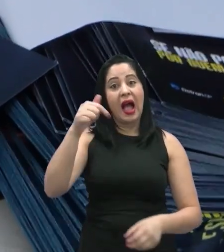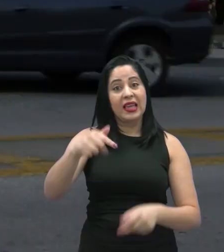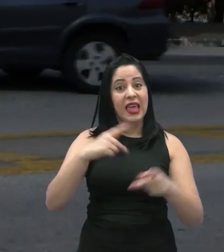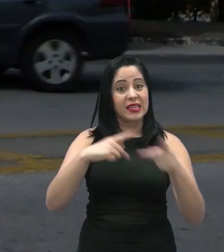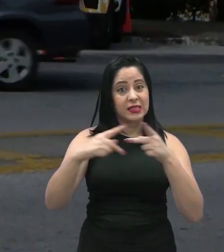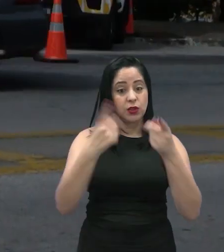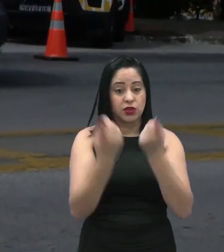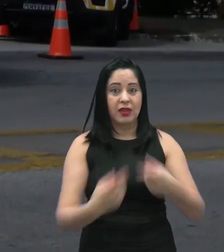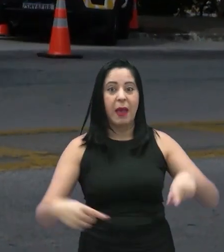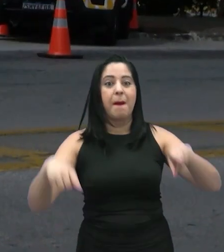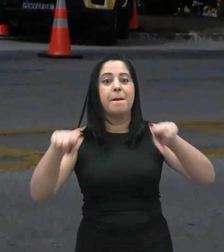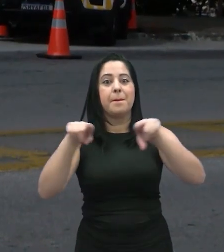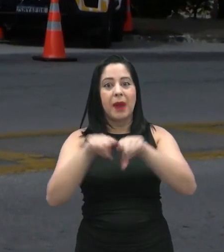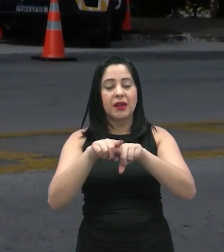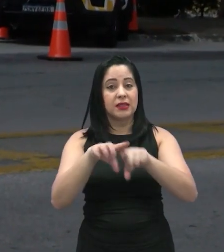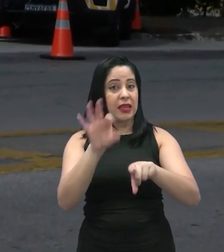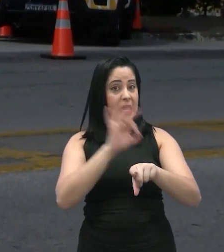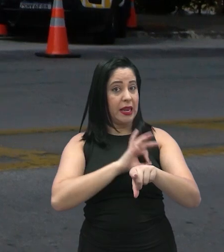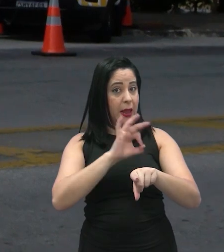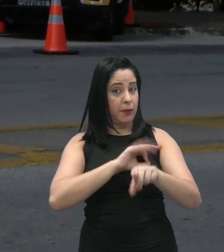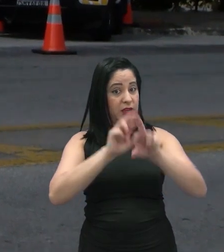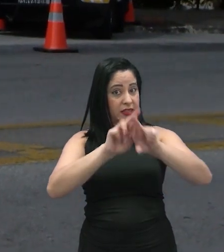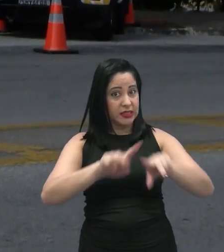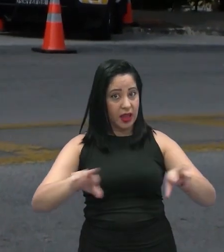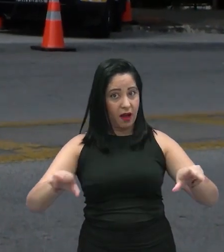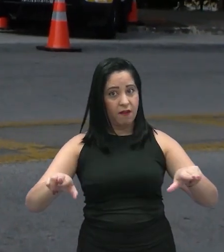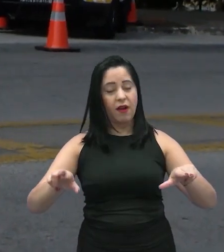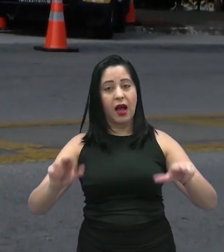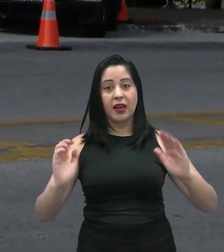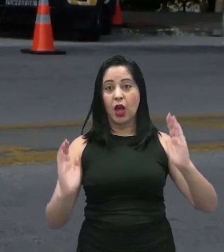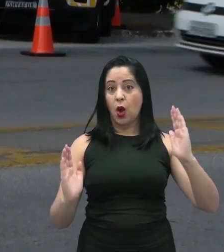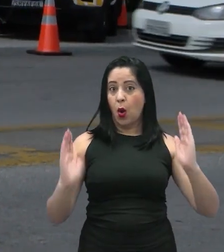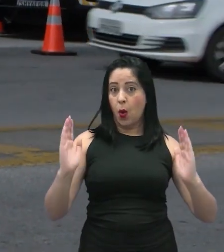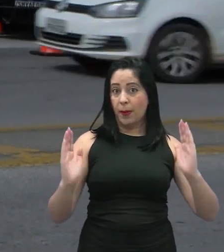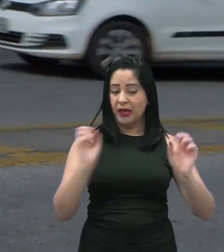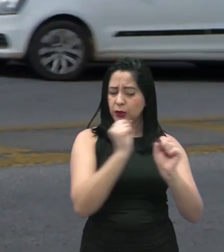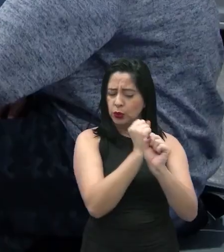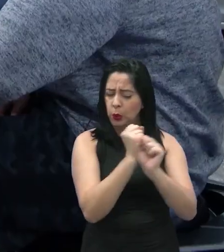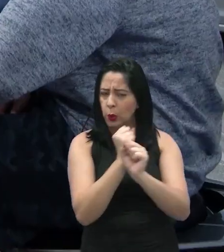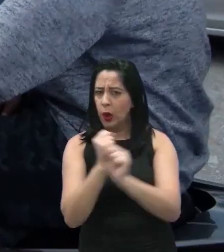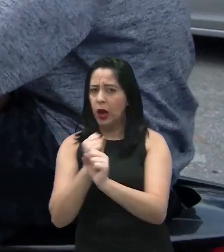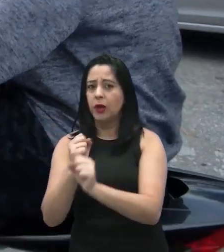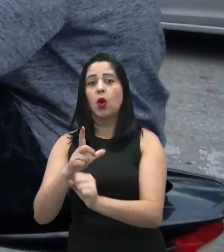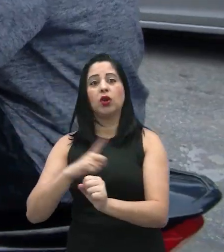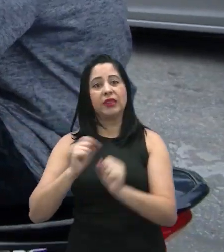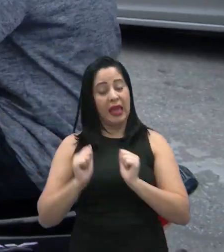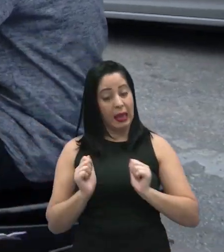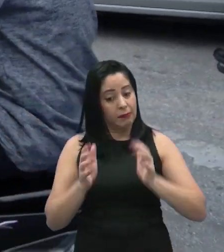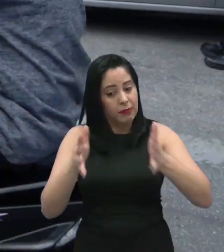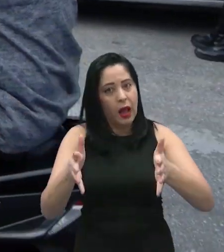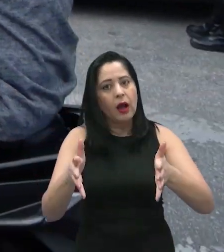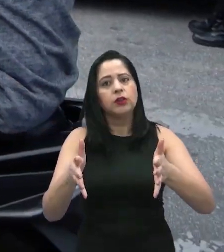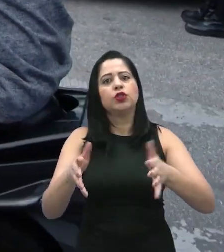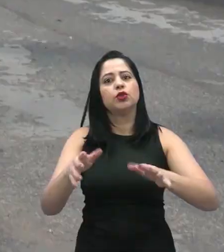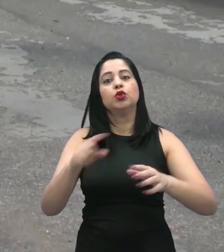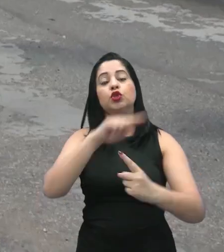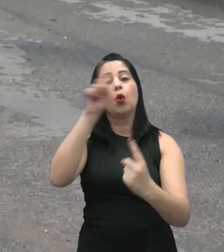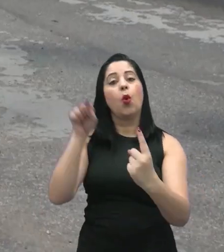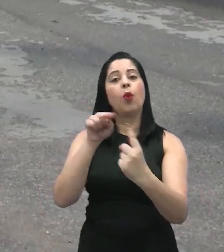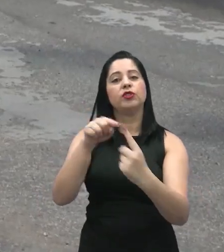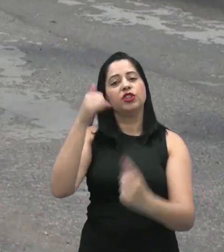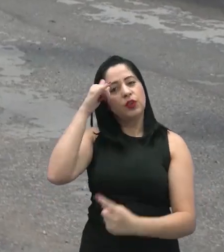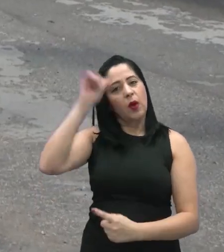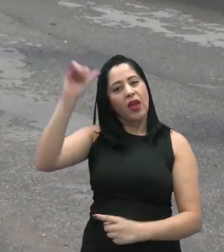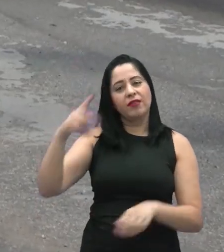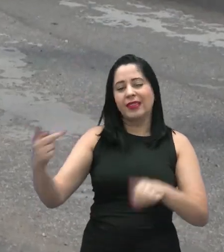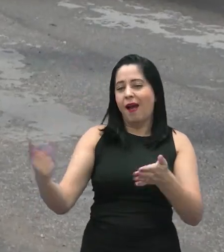município, em parceria com forças de segurança, realiza durante todo o ano ações educativas com o objetivo de